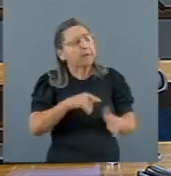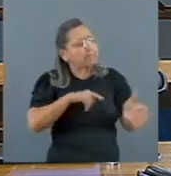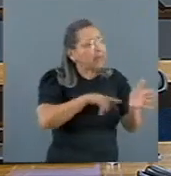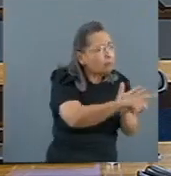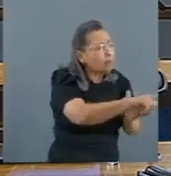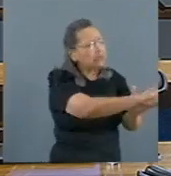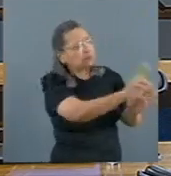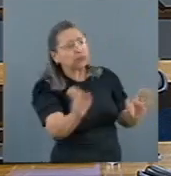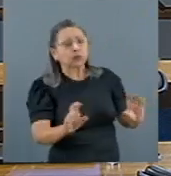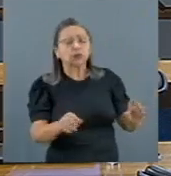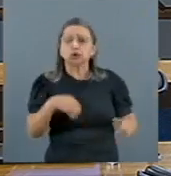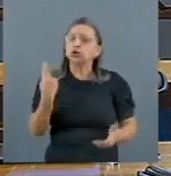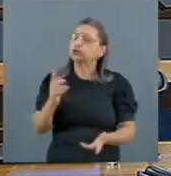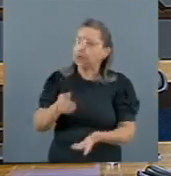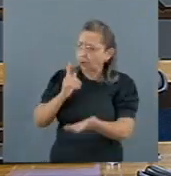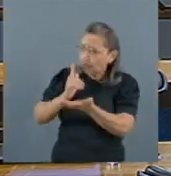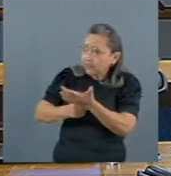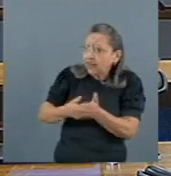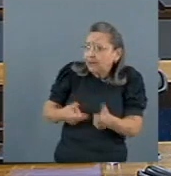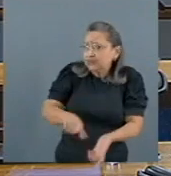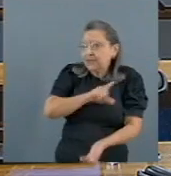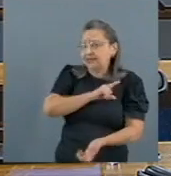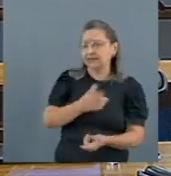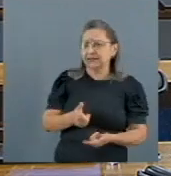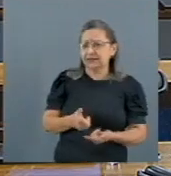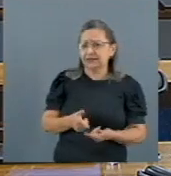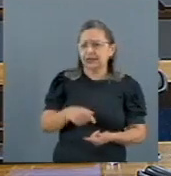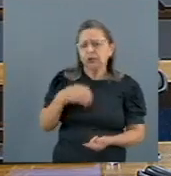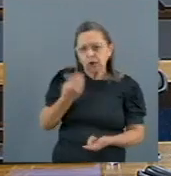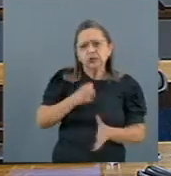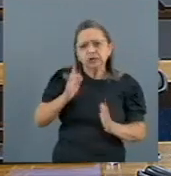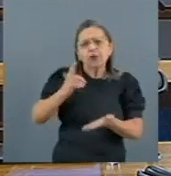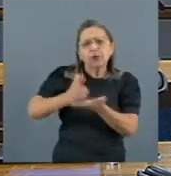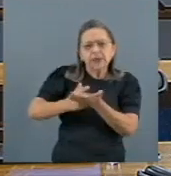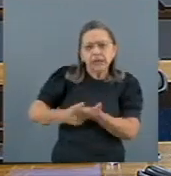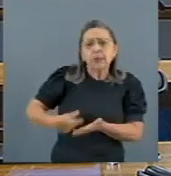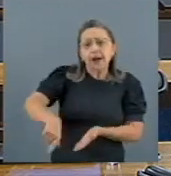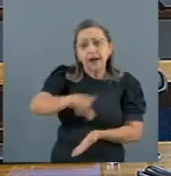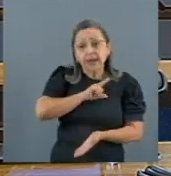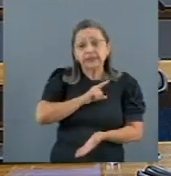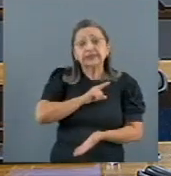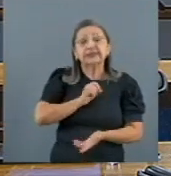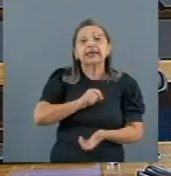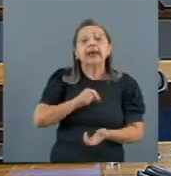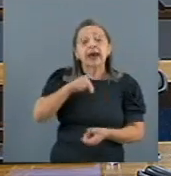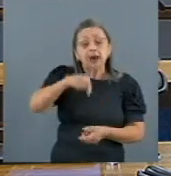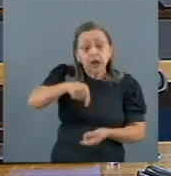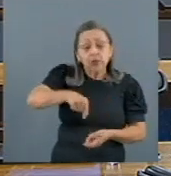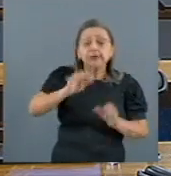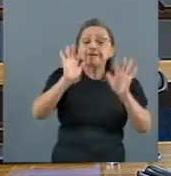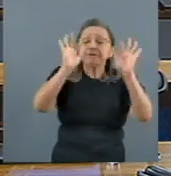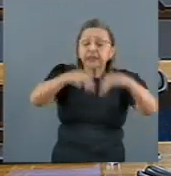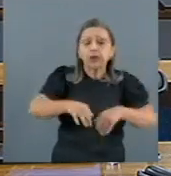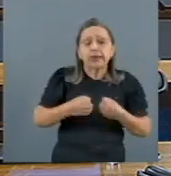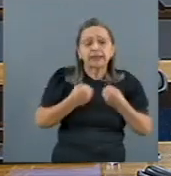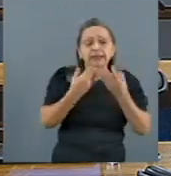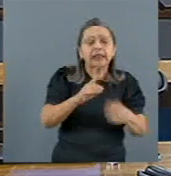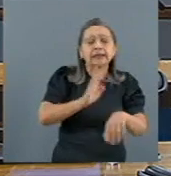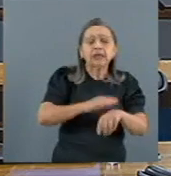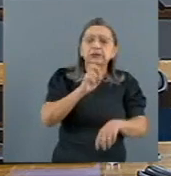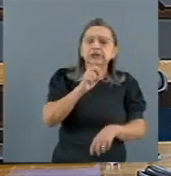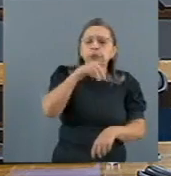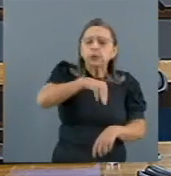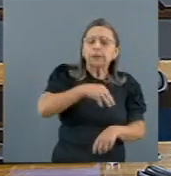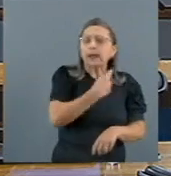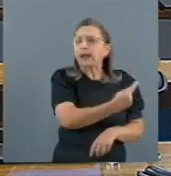combinou e o que é combinado não é caro. Nós combinamos que seria dado ao final 5 minutos para a liderança